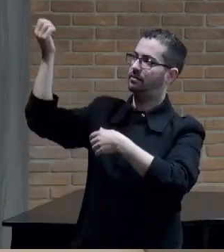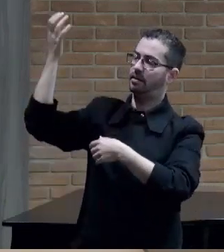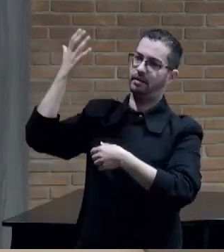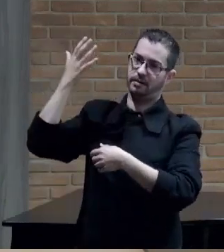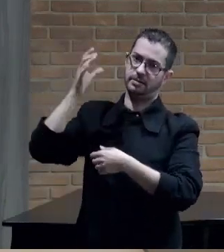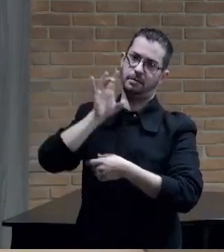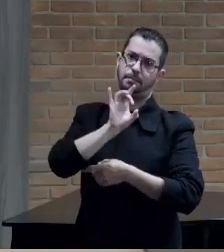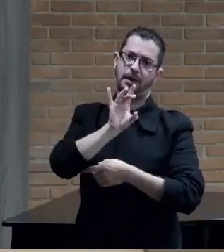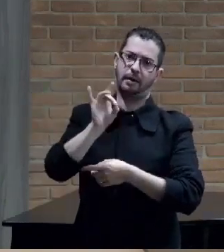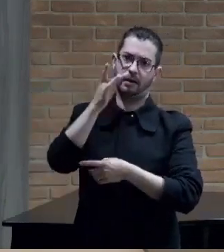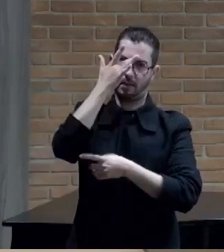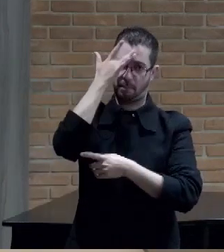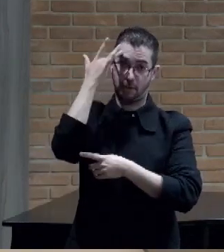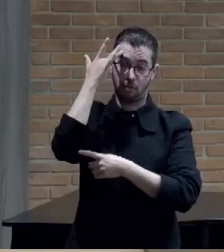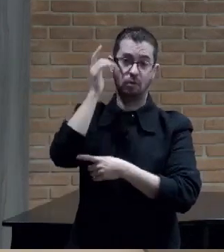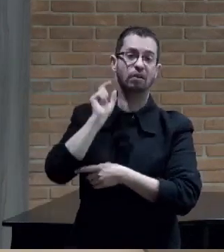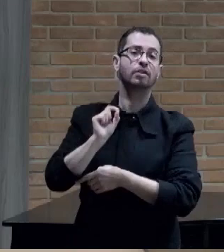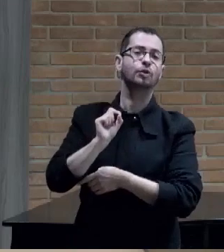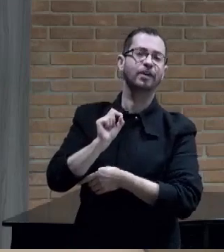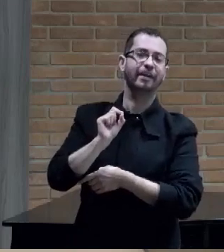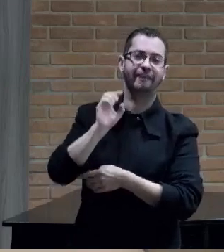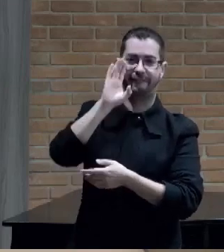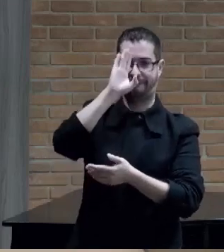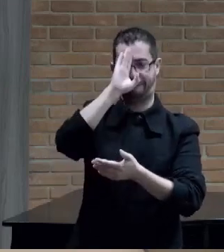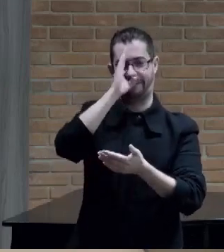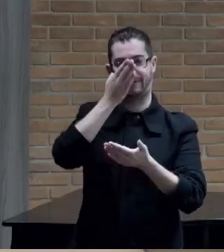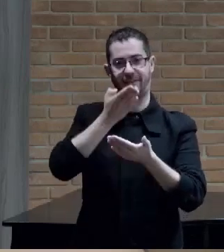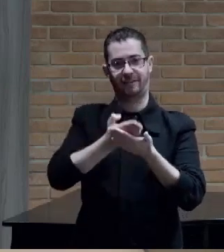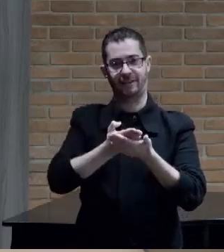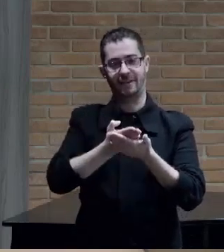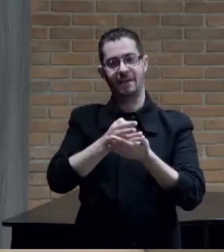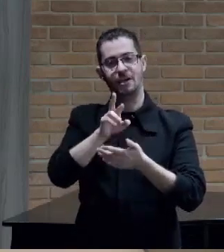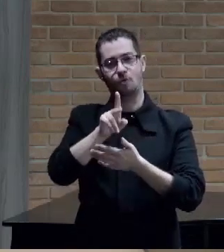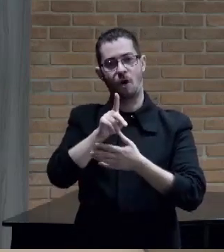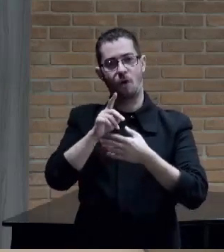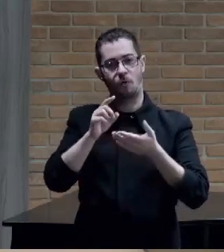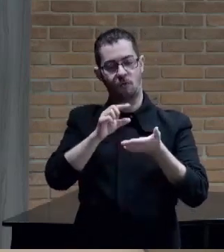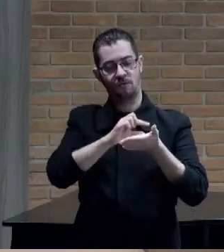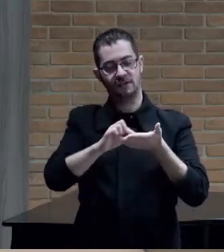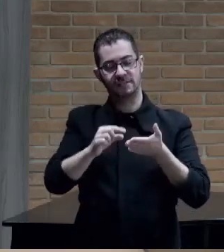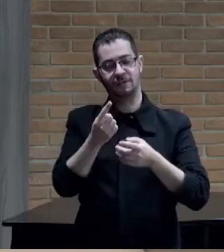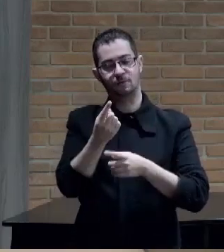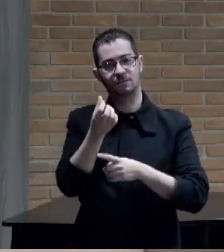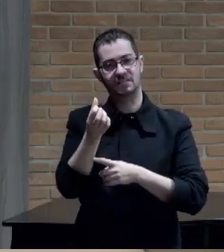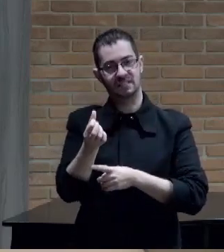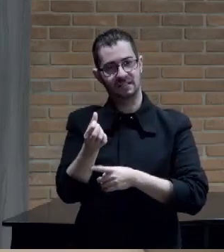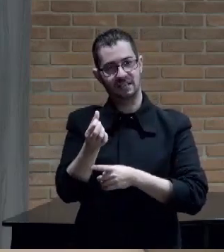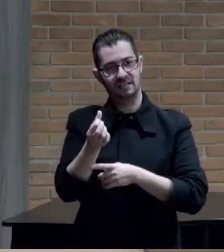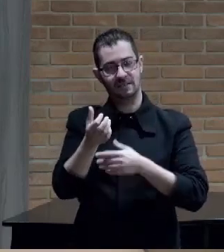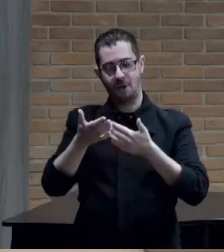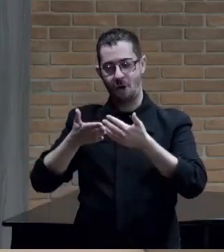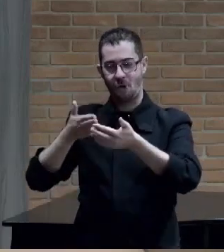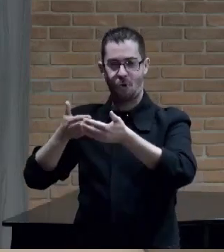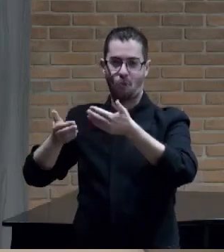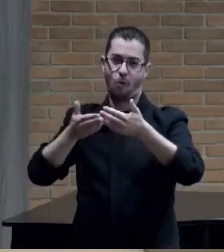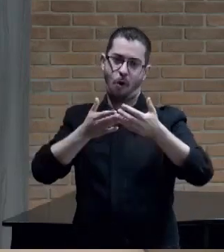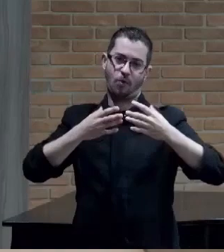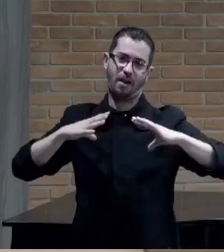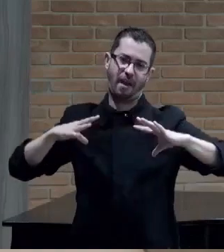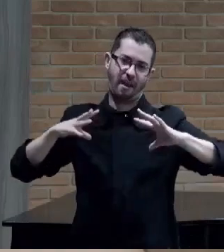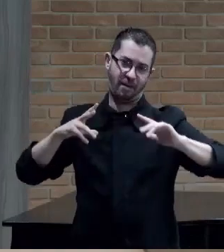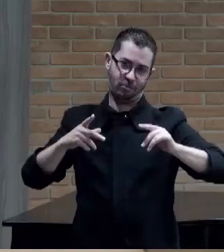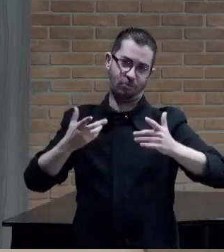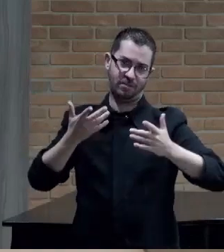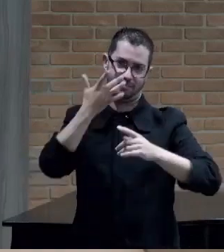cada pessoa que crê. E como diz lá no versículo 16, primeiro do judeu e também do grego. Por que Paulo